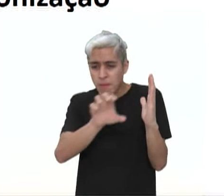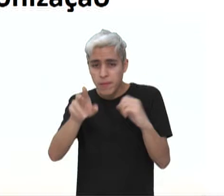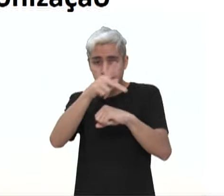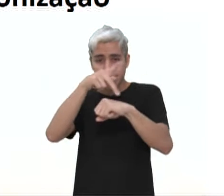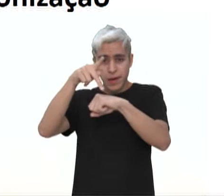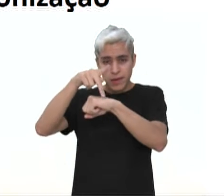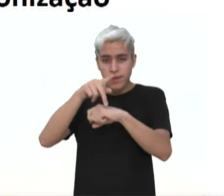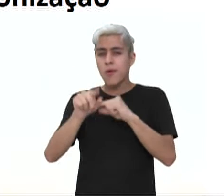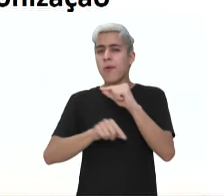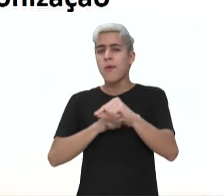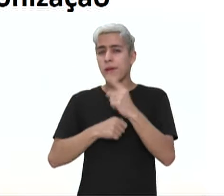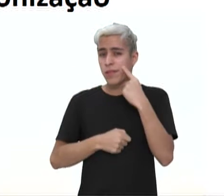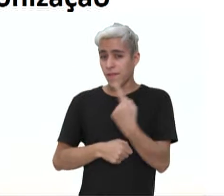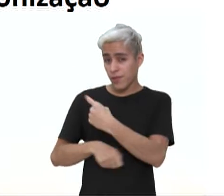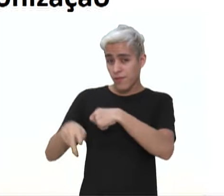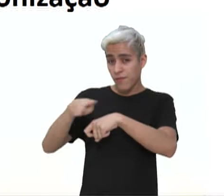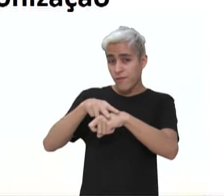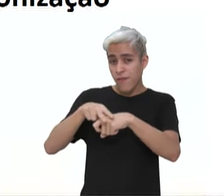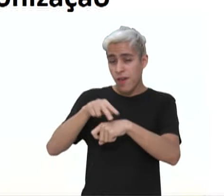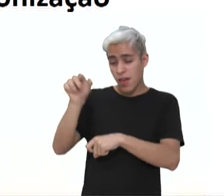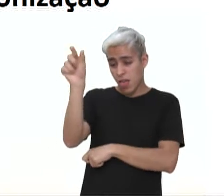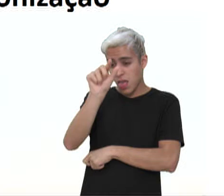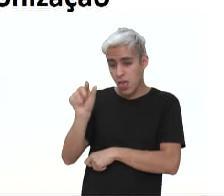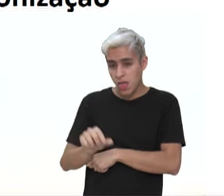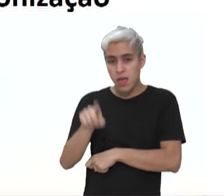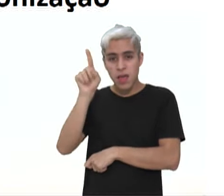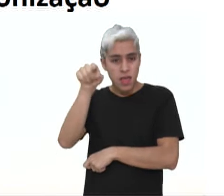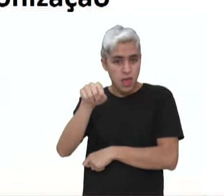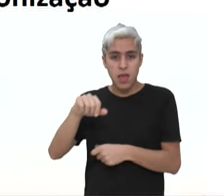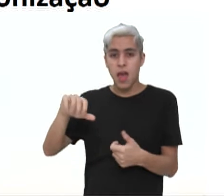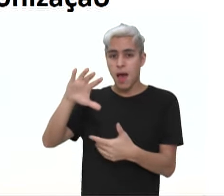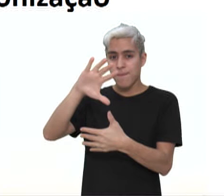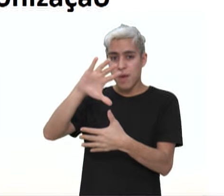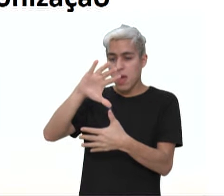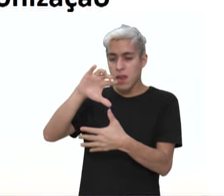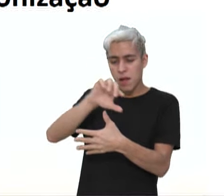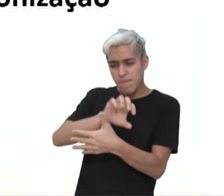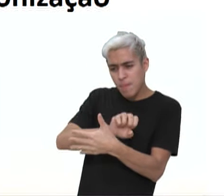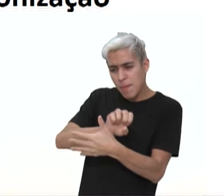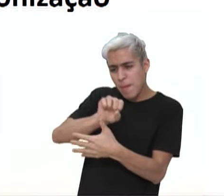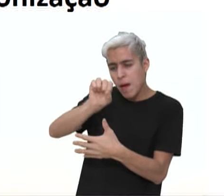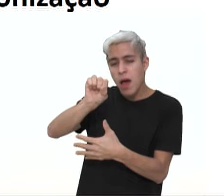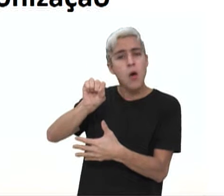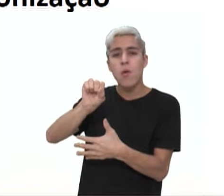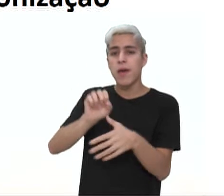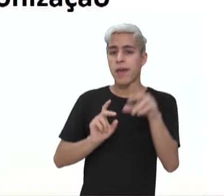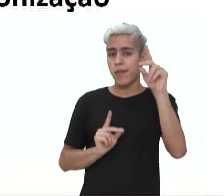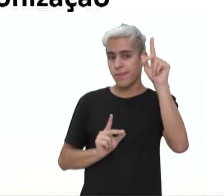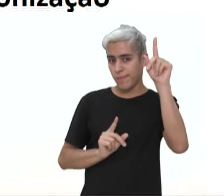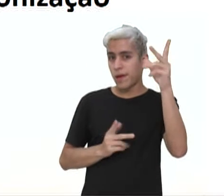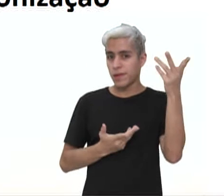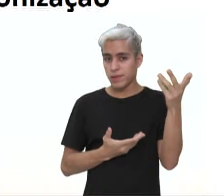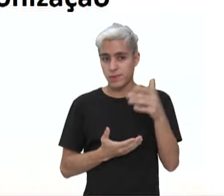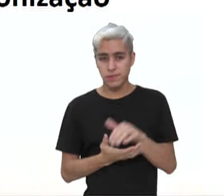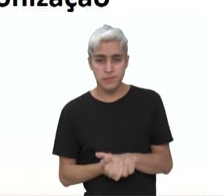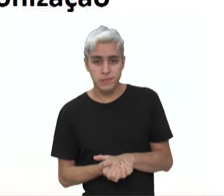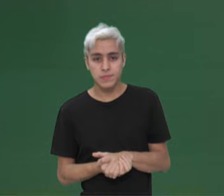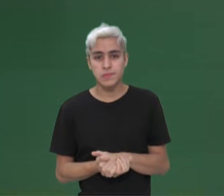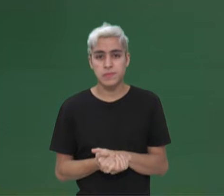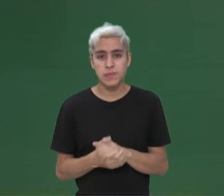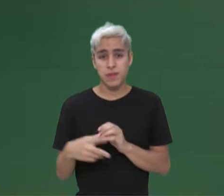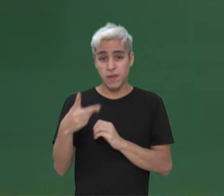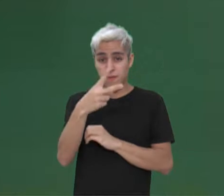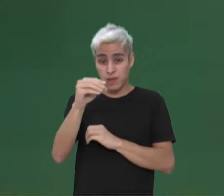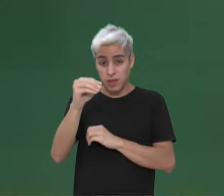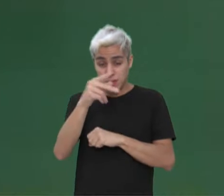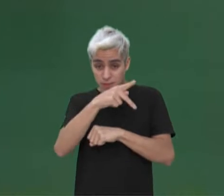em verdinho aí, nós chamamos de América Espanhola, ou colonizada pela Espanha. 20 países